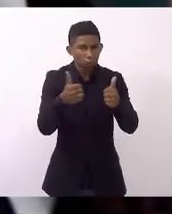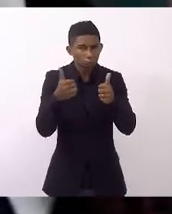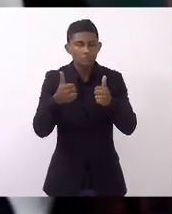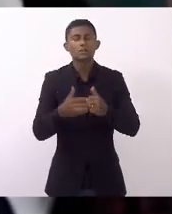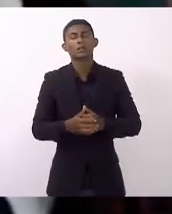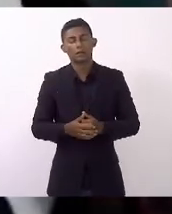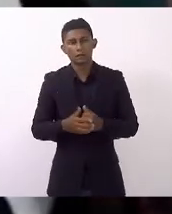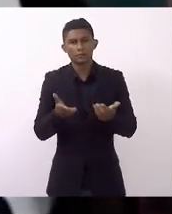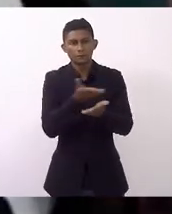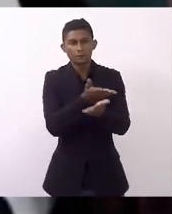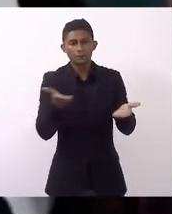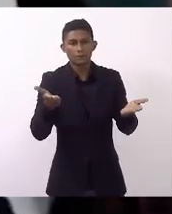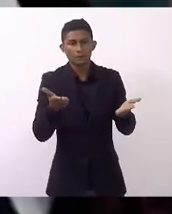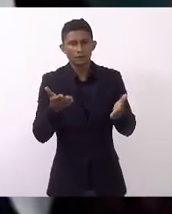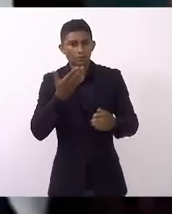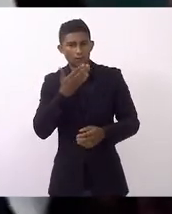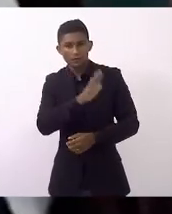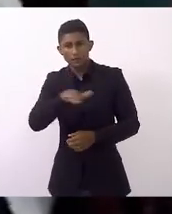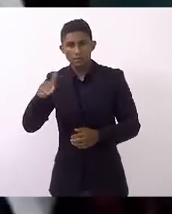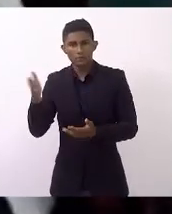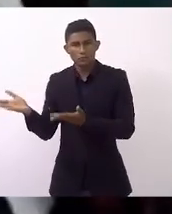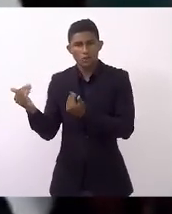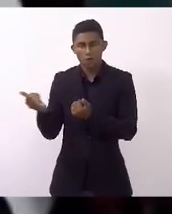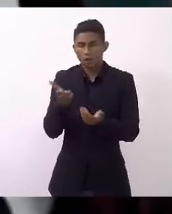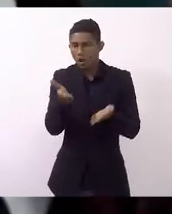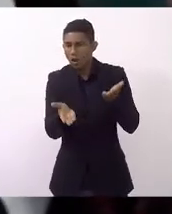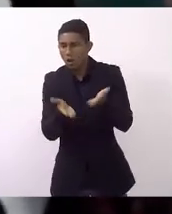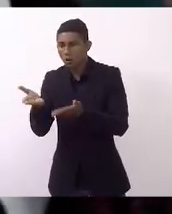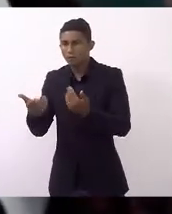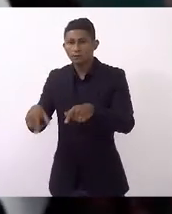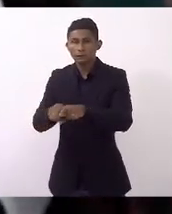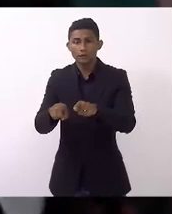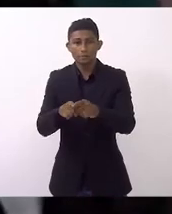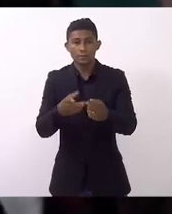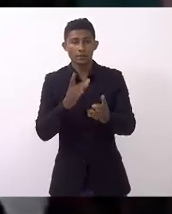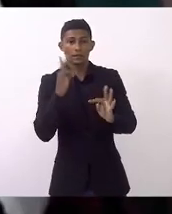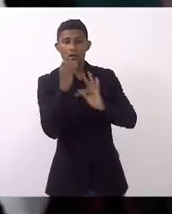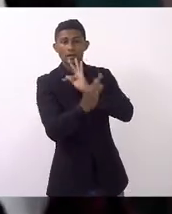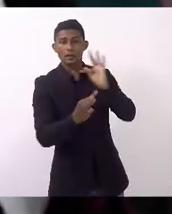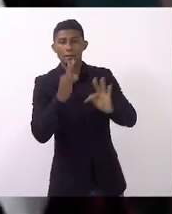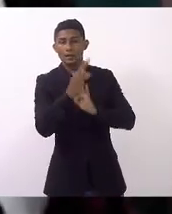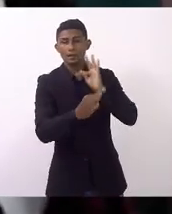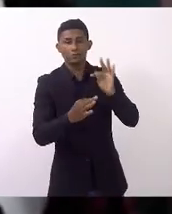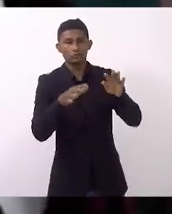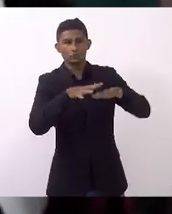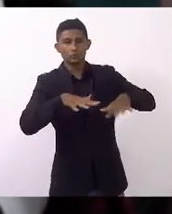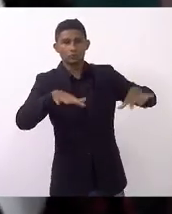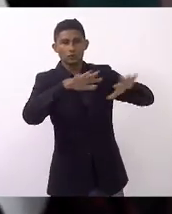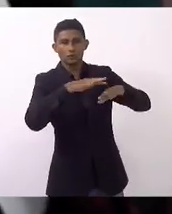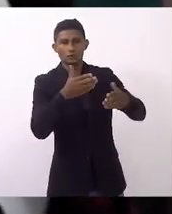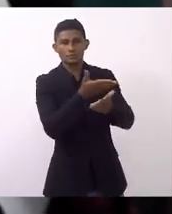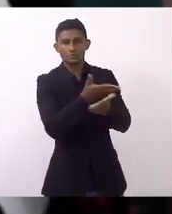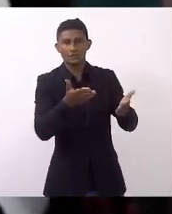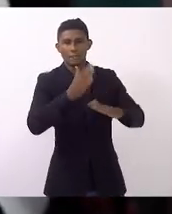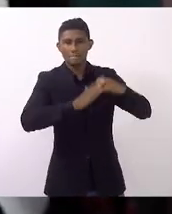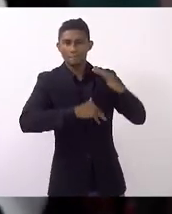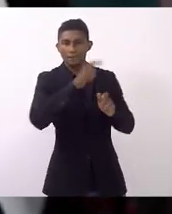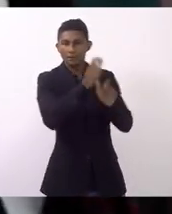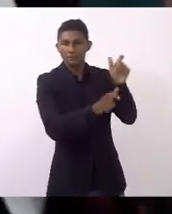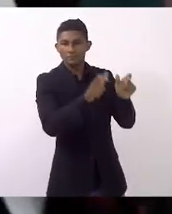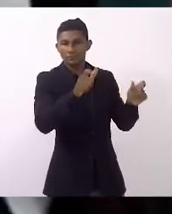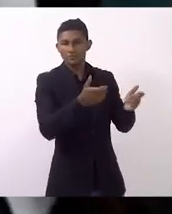de crianças e adolescentes e a adotar medidas para o tratamento de saúde psíquica dos profissionais,